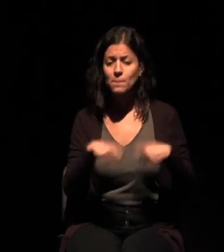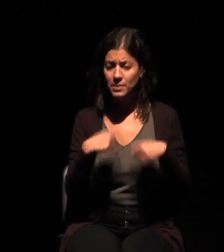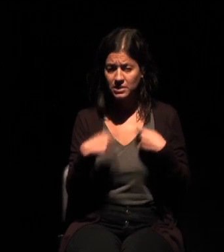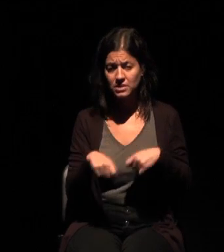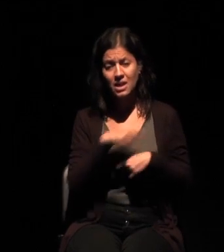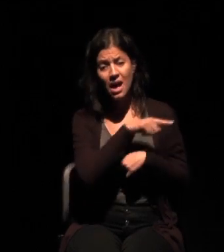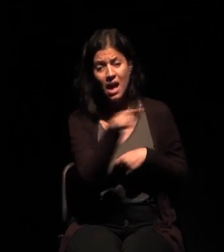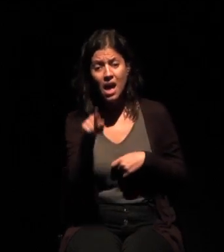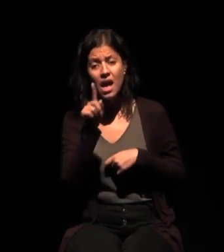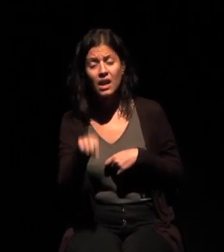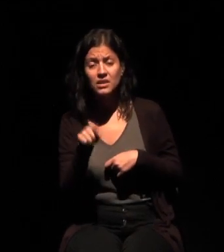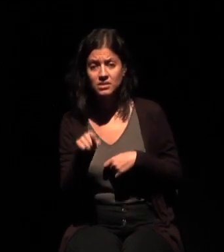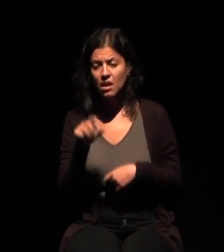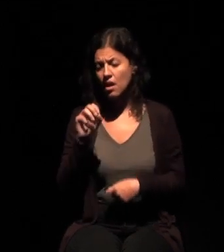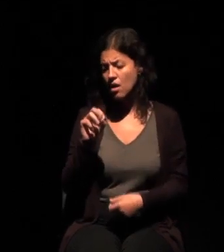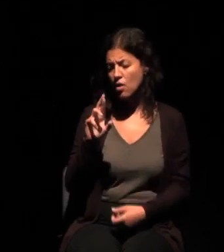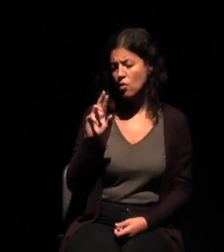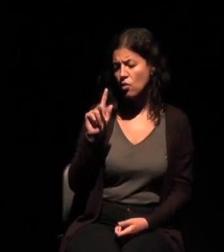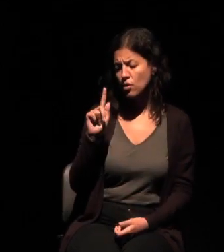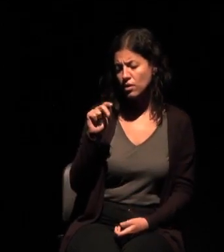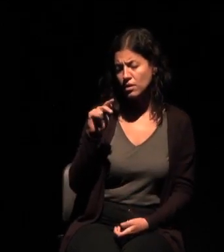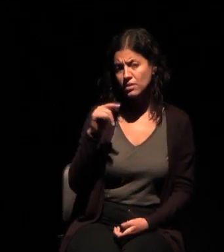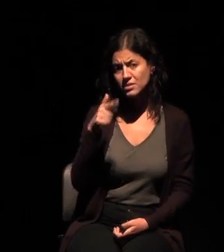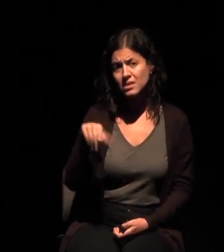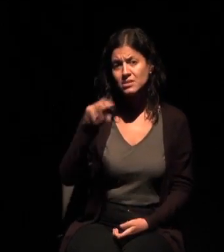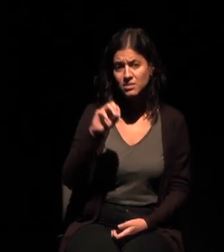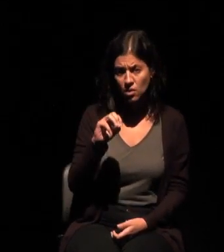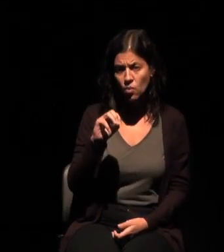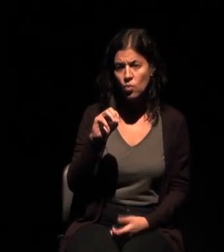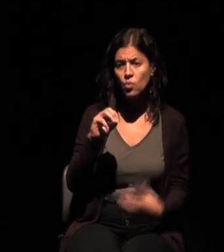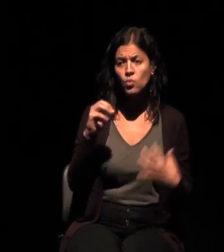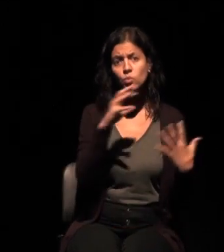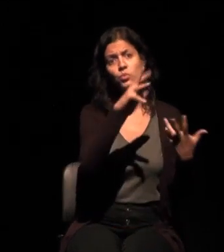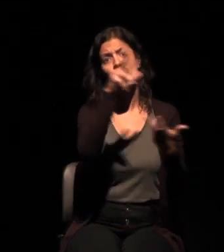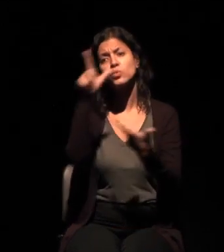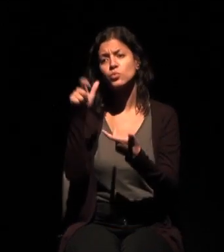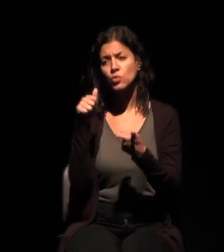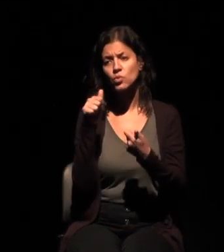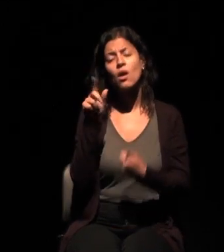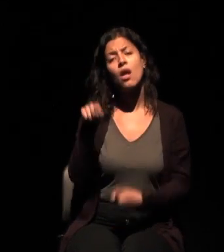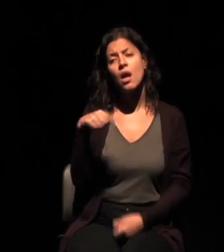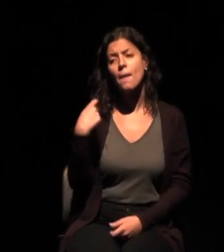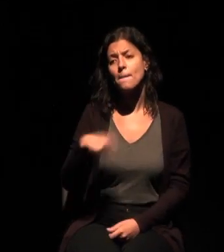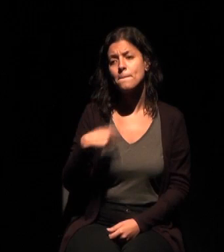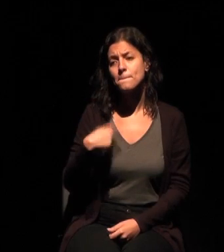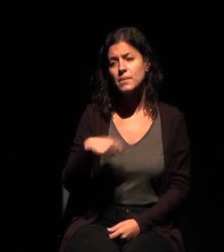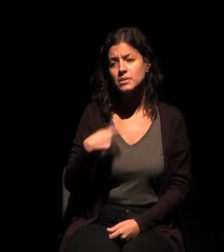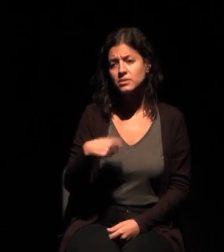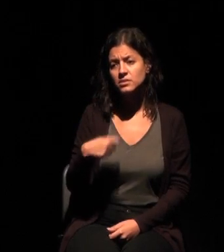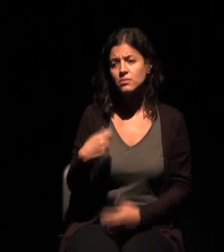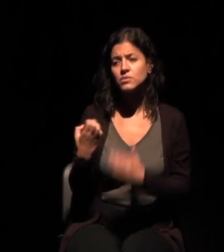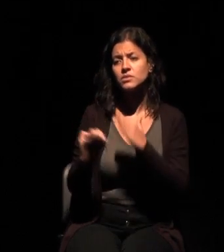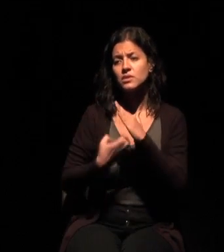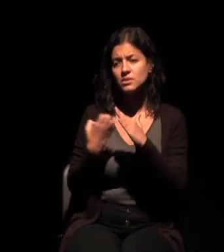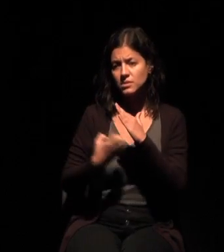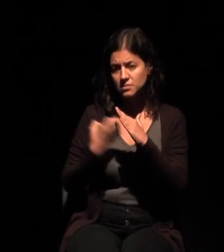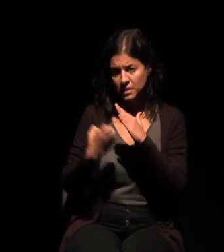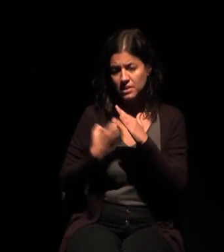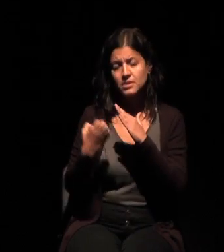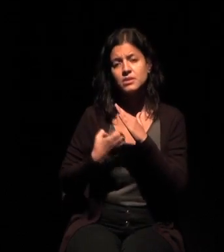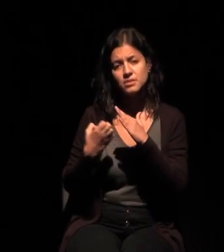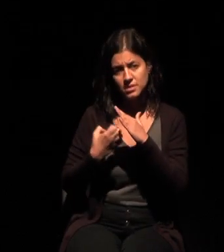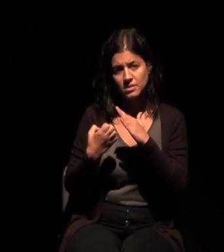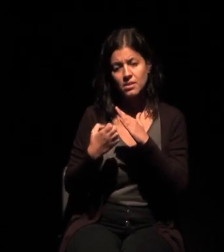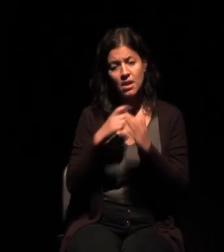organização mais freqüente no mundo e precisamos das empresas são elas também que